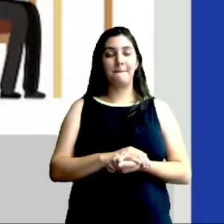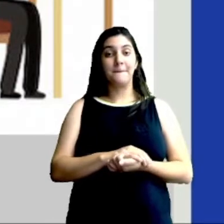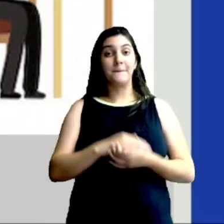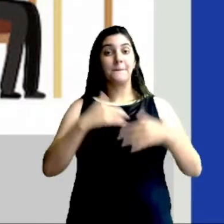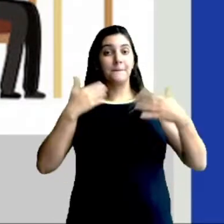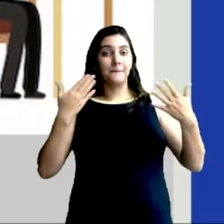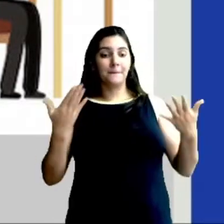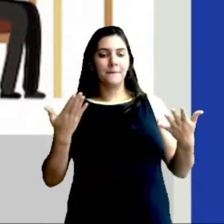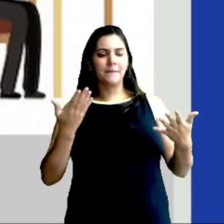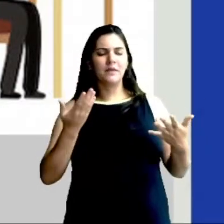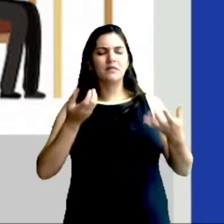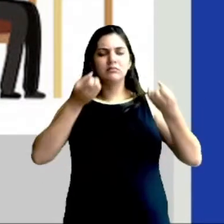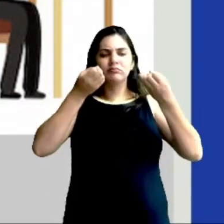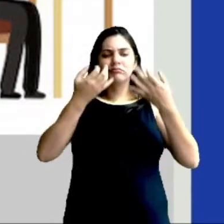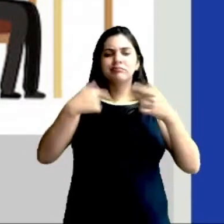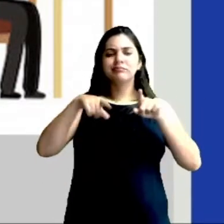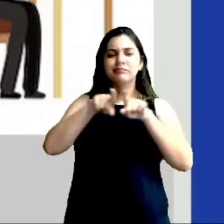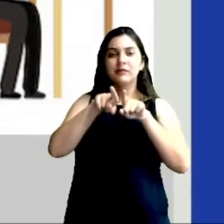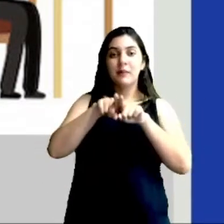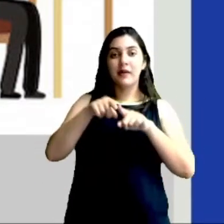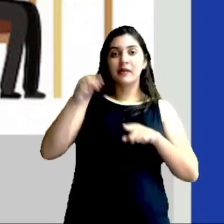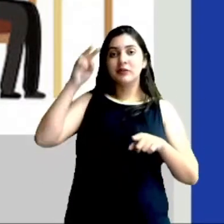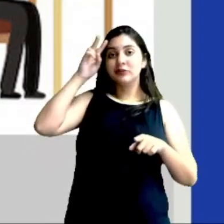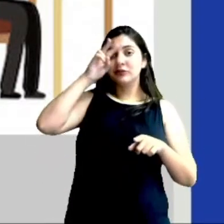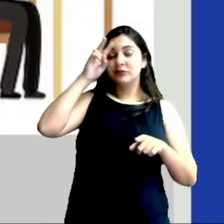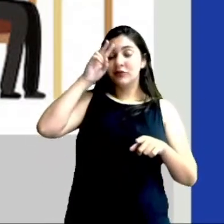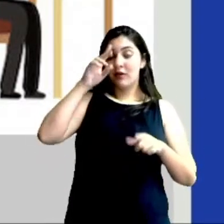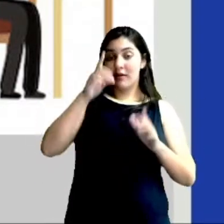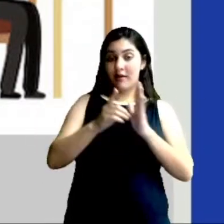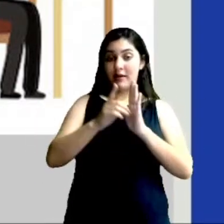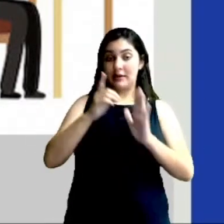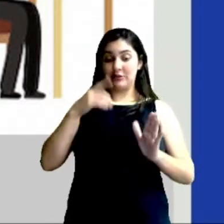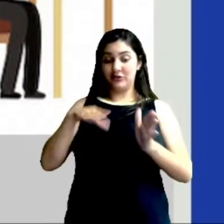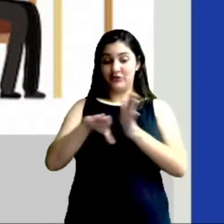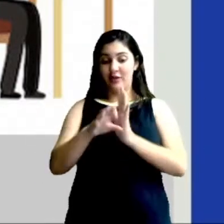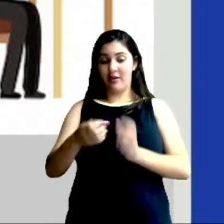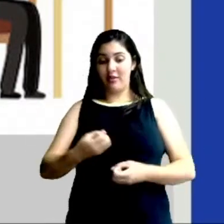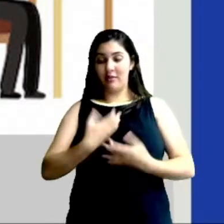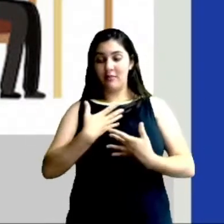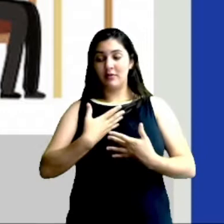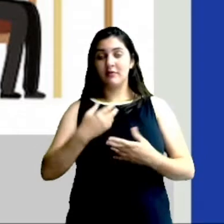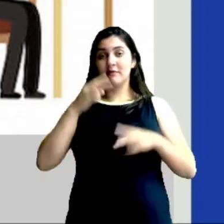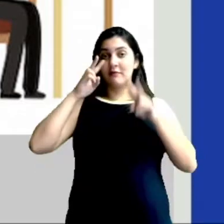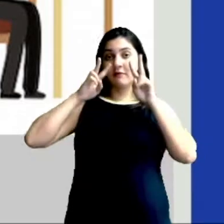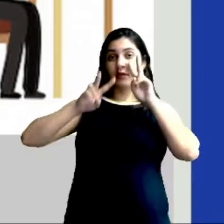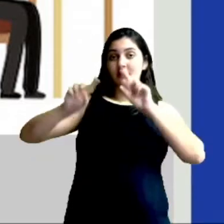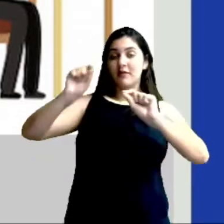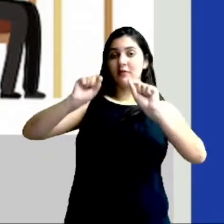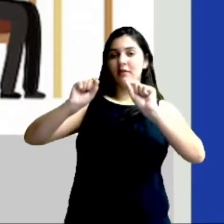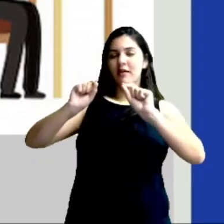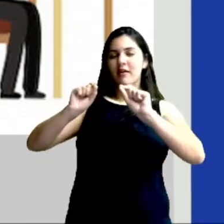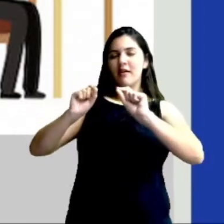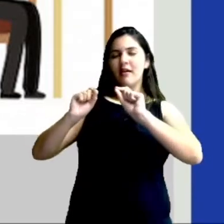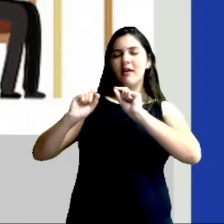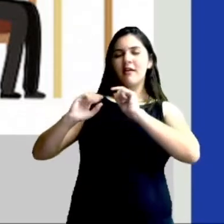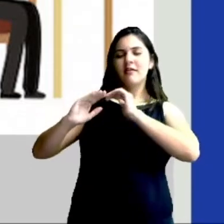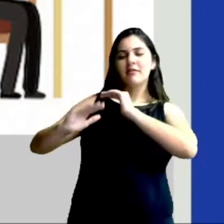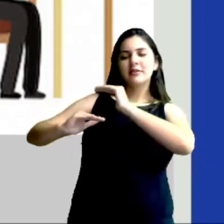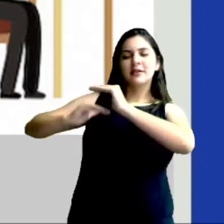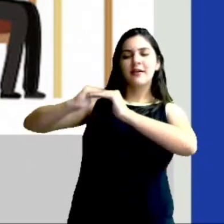e quando a gente fala também história antes de chegar na poesia a gente vai ver aí eu trouxe essa evolução